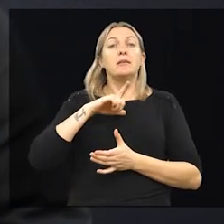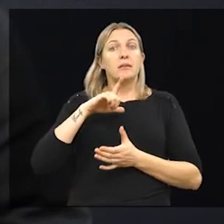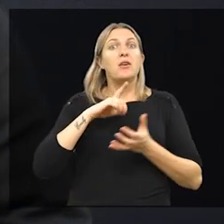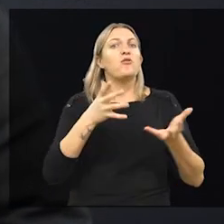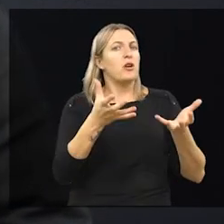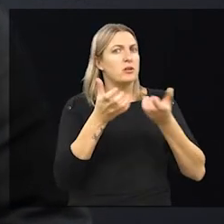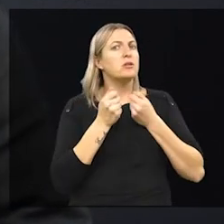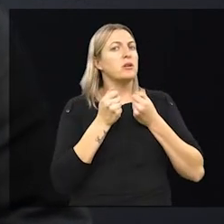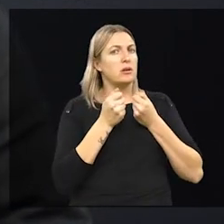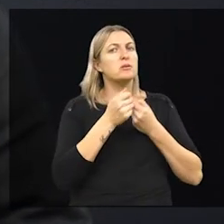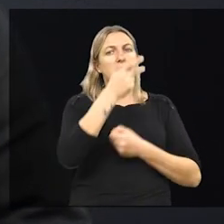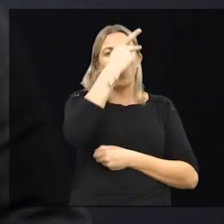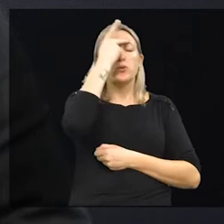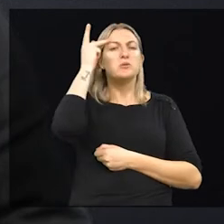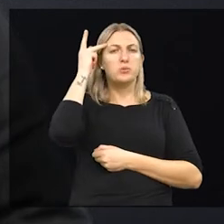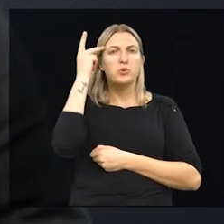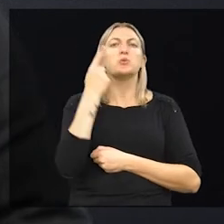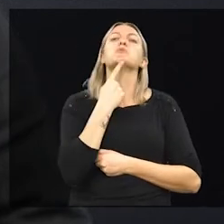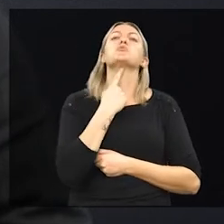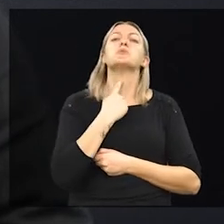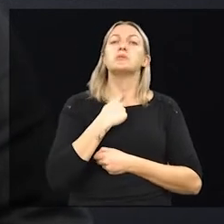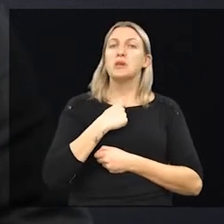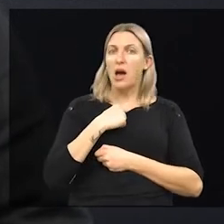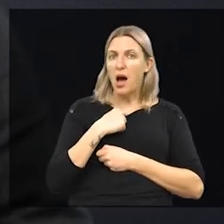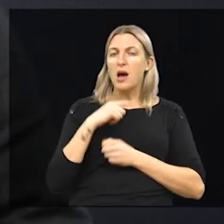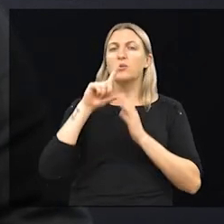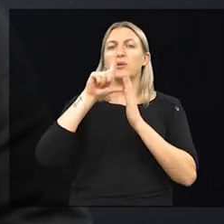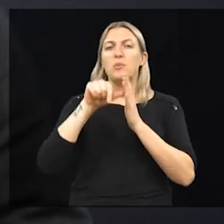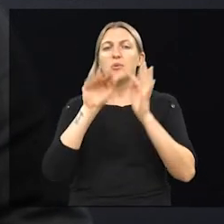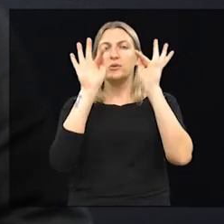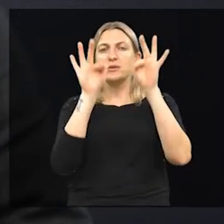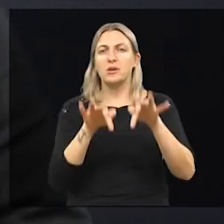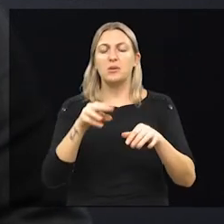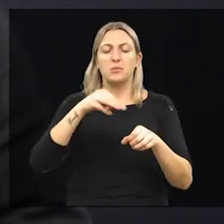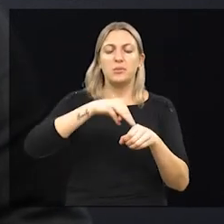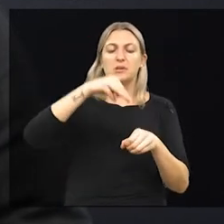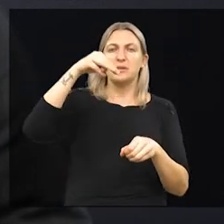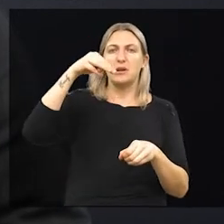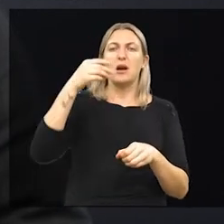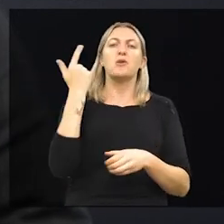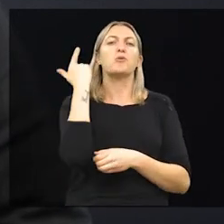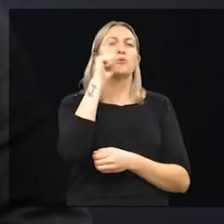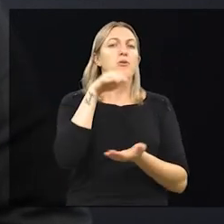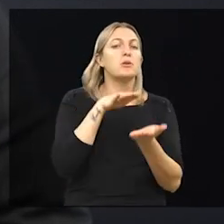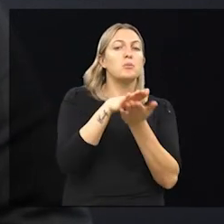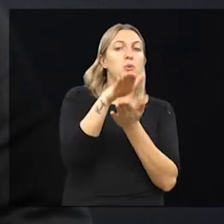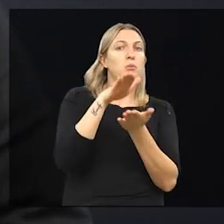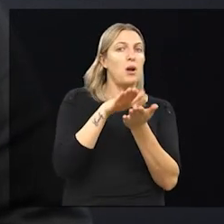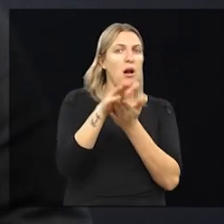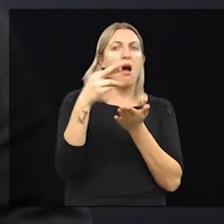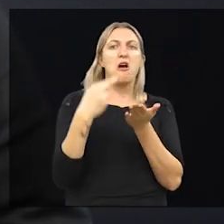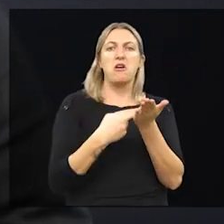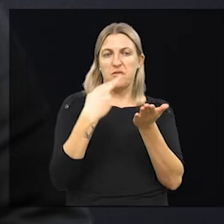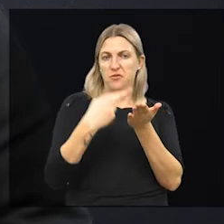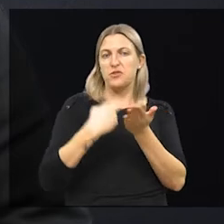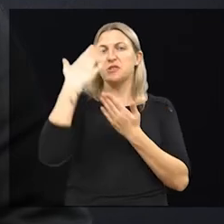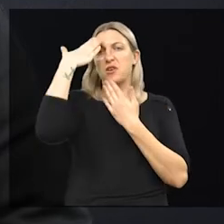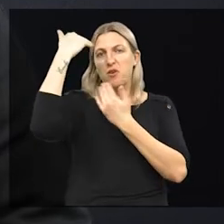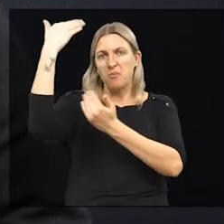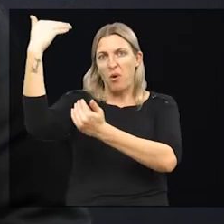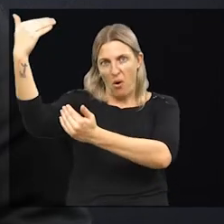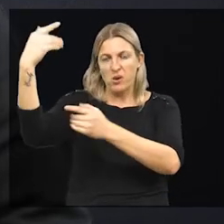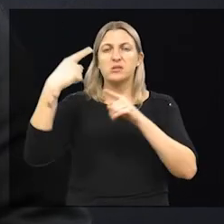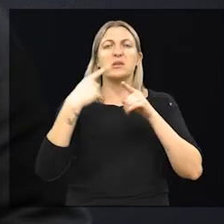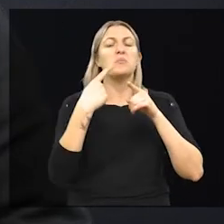50 é provar doutoras né eu desenvolvi bolsas e cachecóis é que eram peças assim um pouco